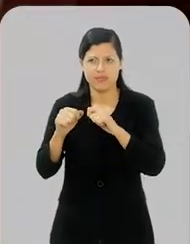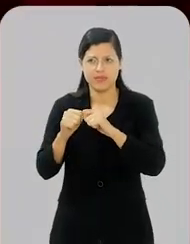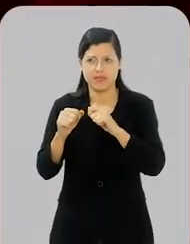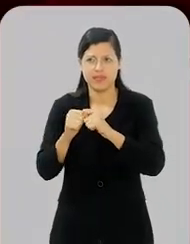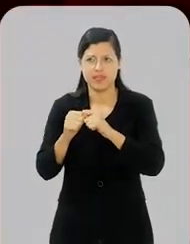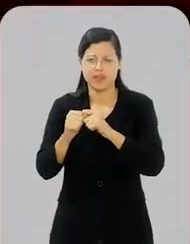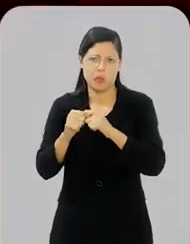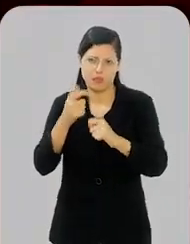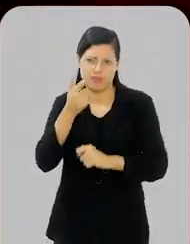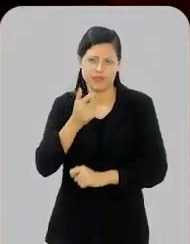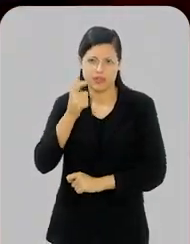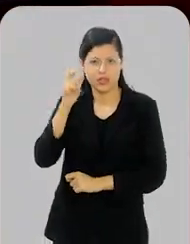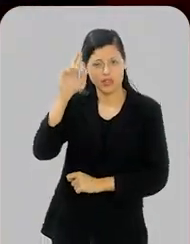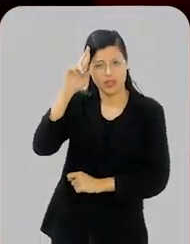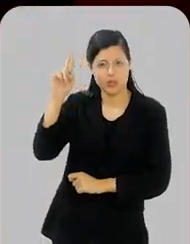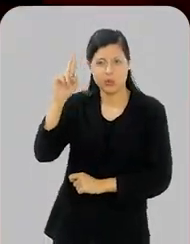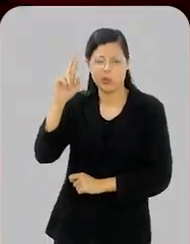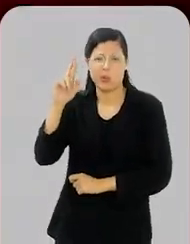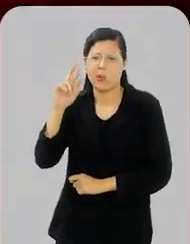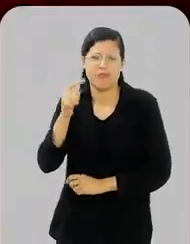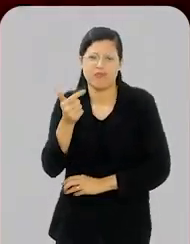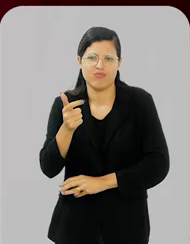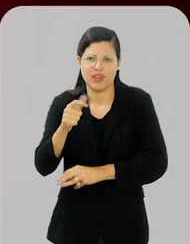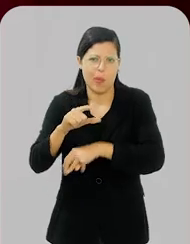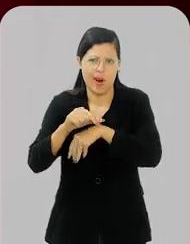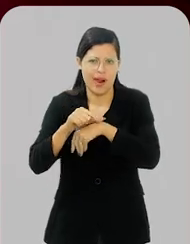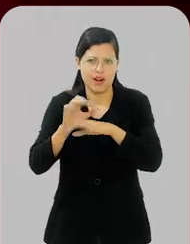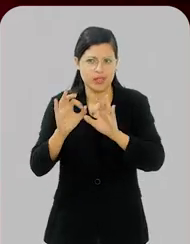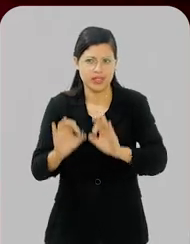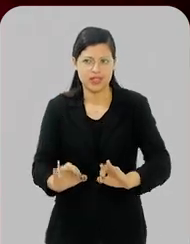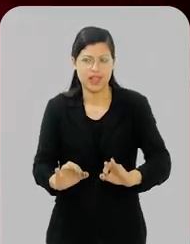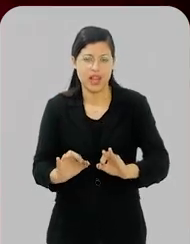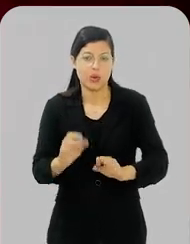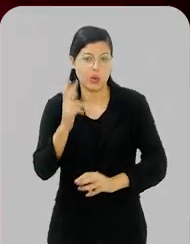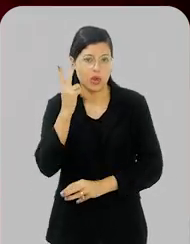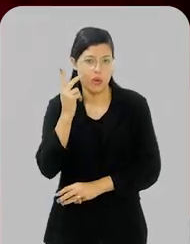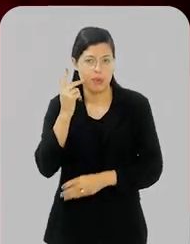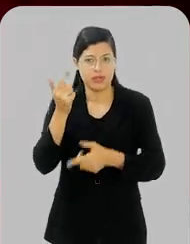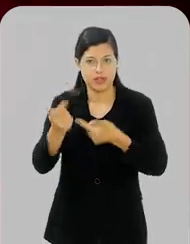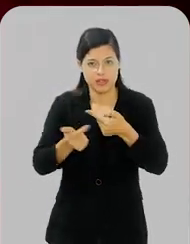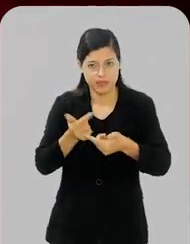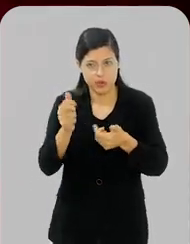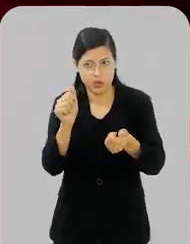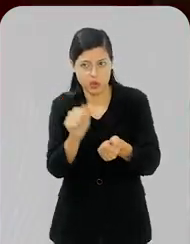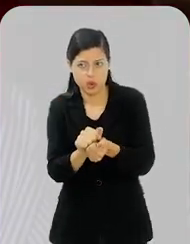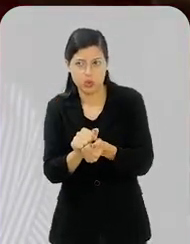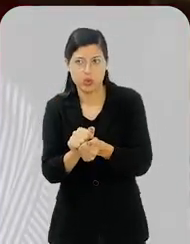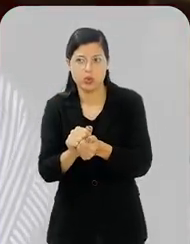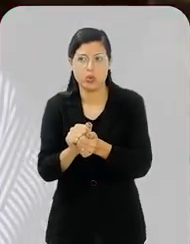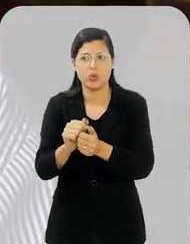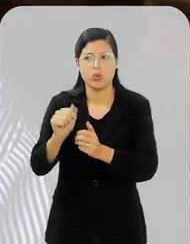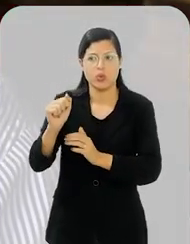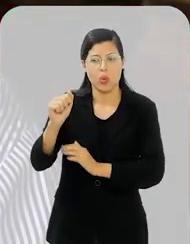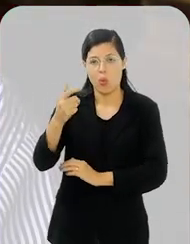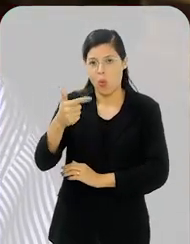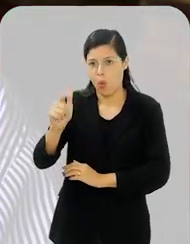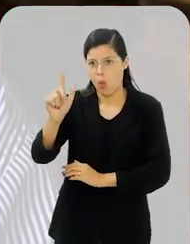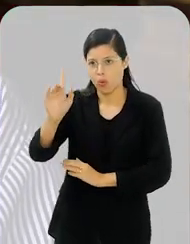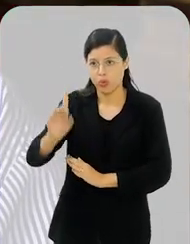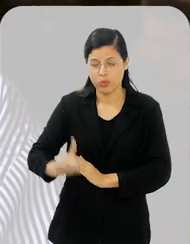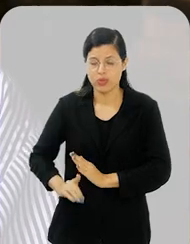fazer, ser diretor, então isso, você nunca tem horário nenhum. Geralmente é que eu trabalho junto com o diretor artístico